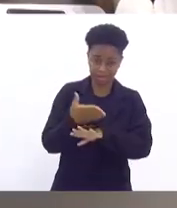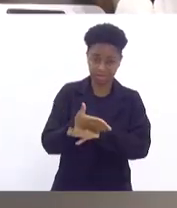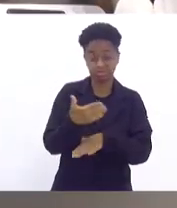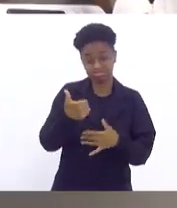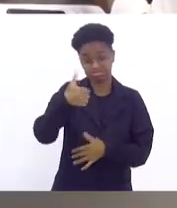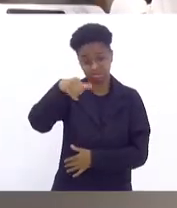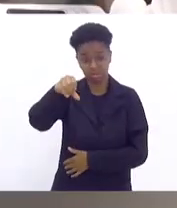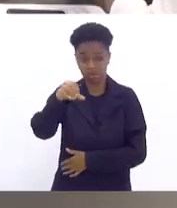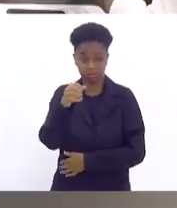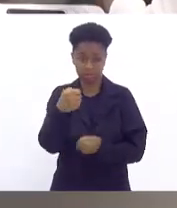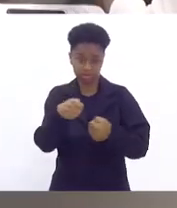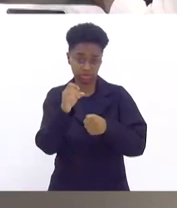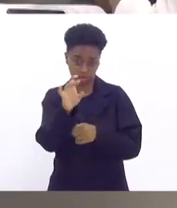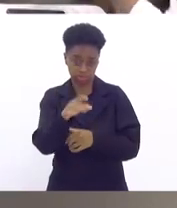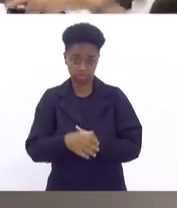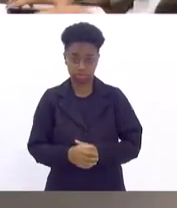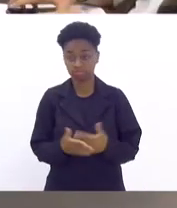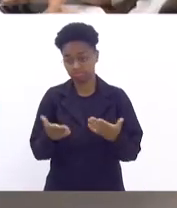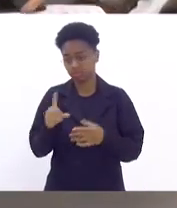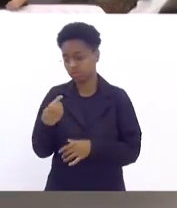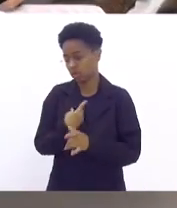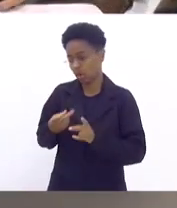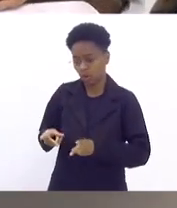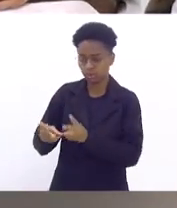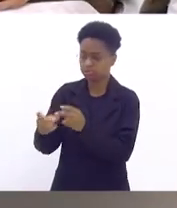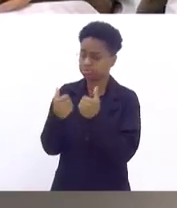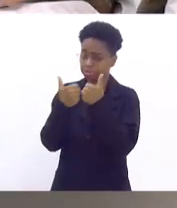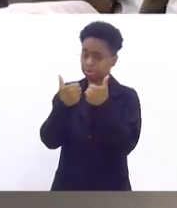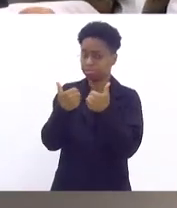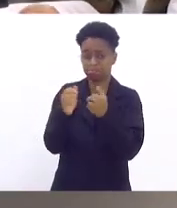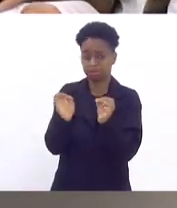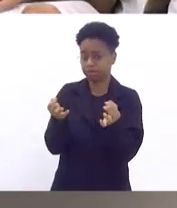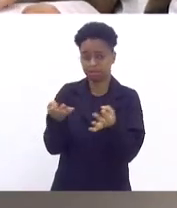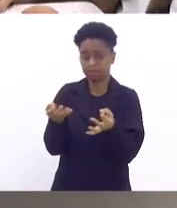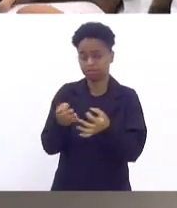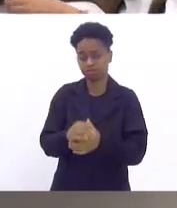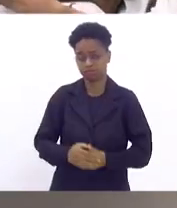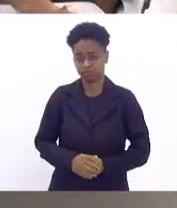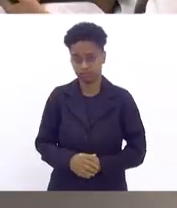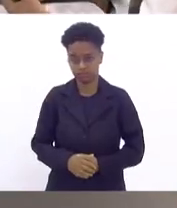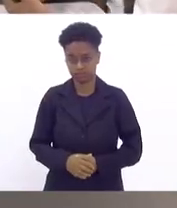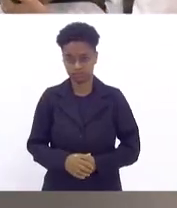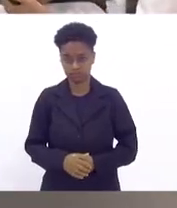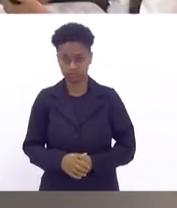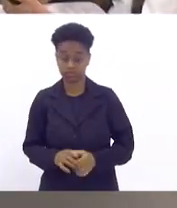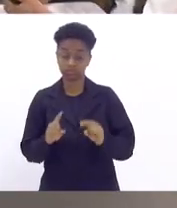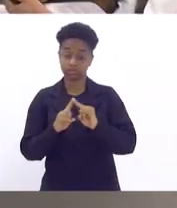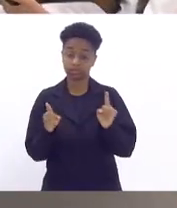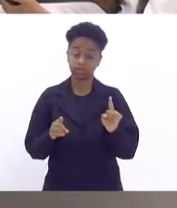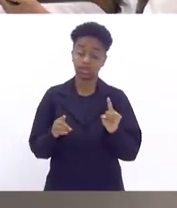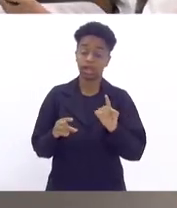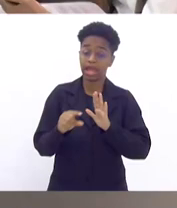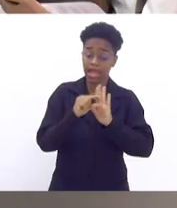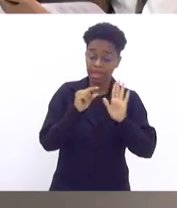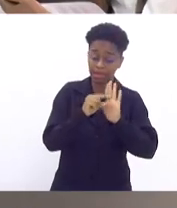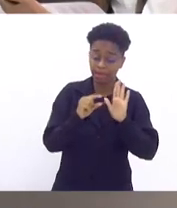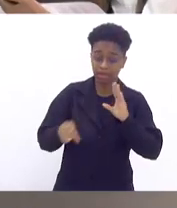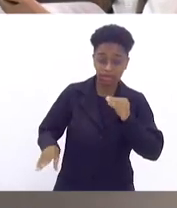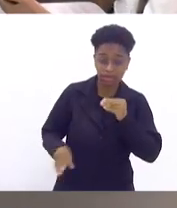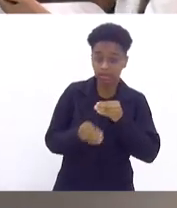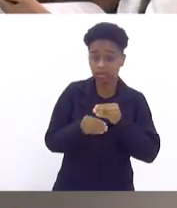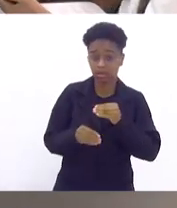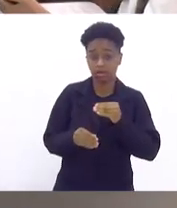tá perfeito vamos seguir em frente só que as emendas foram incorporadas não foram essa que